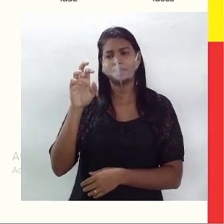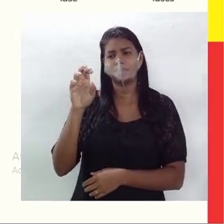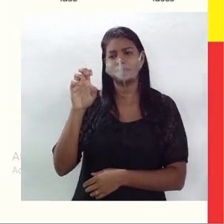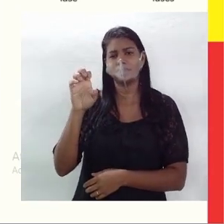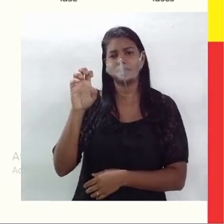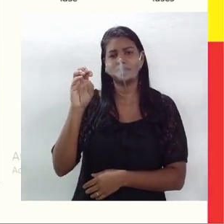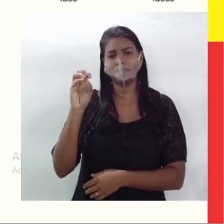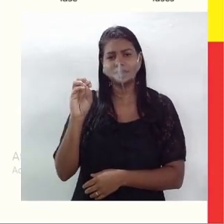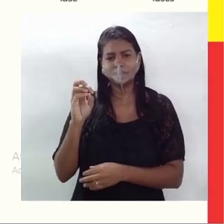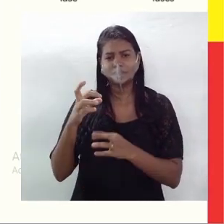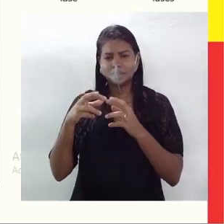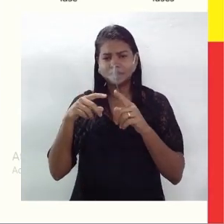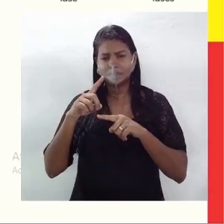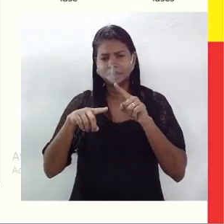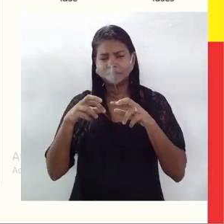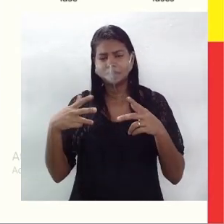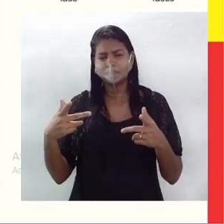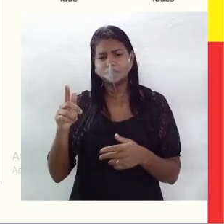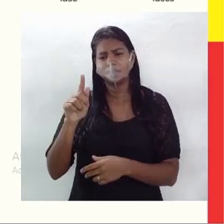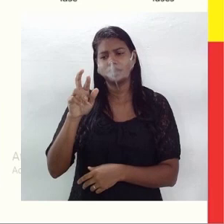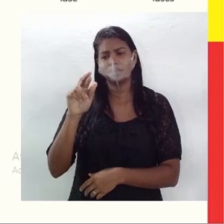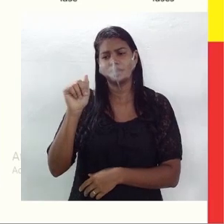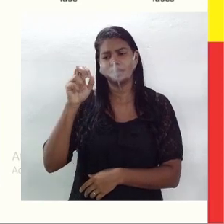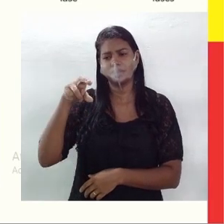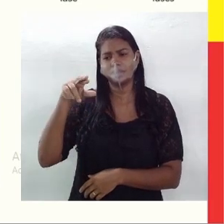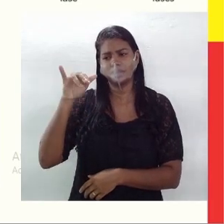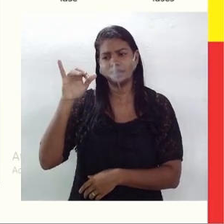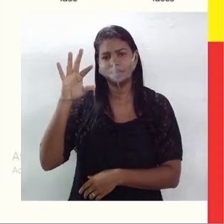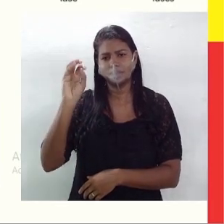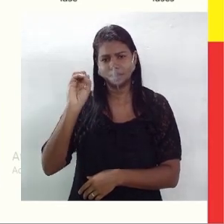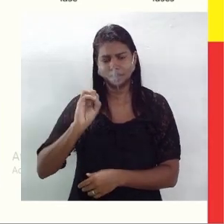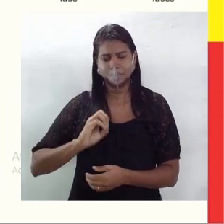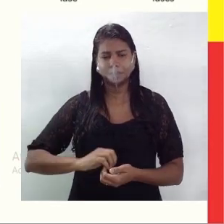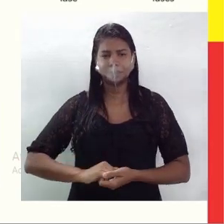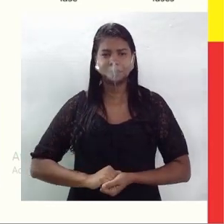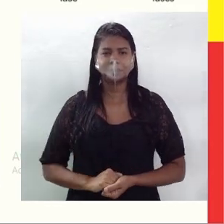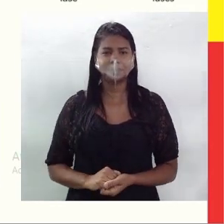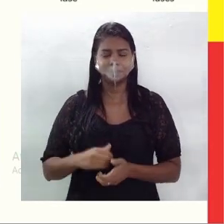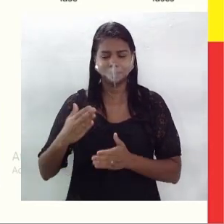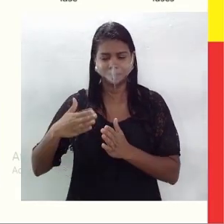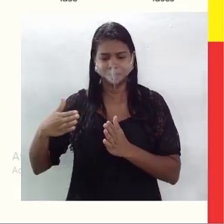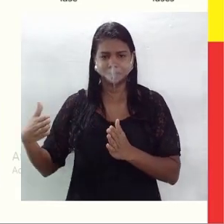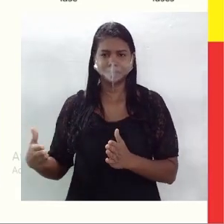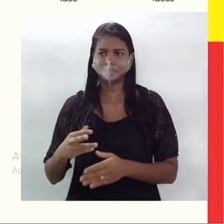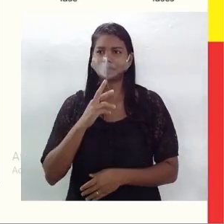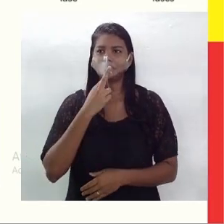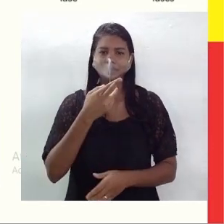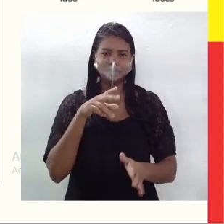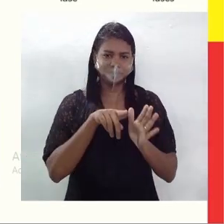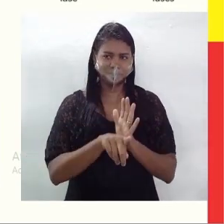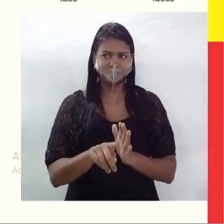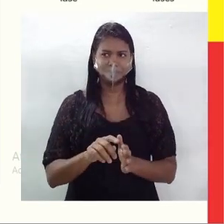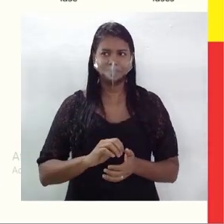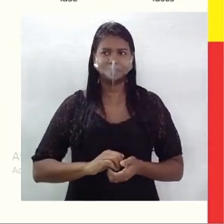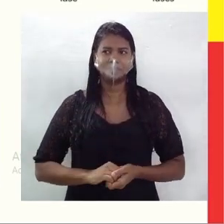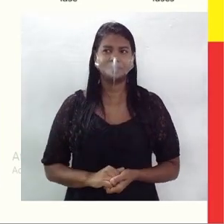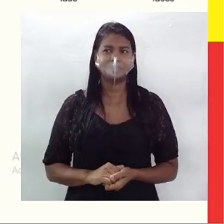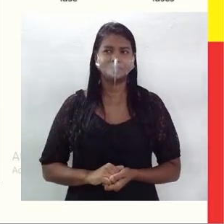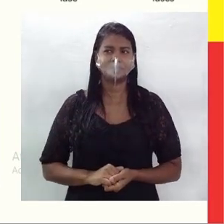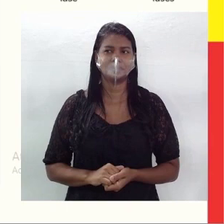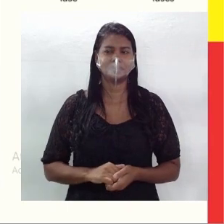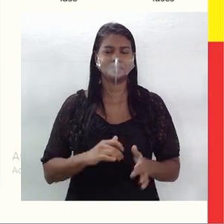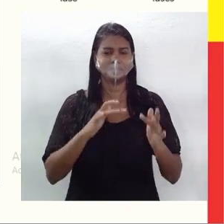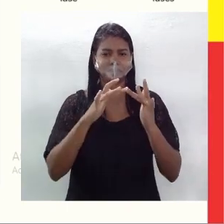mica aí no granito. Então, a gente respondeu essa pergunta, que é bem legal em